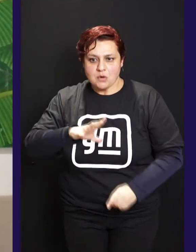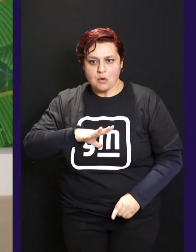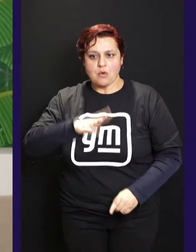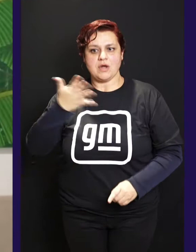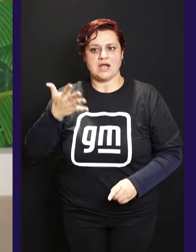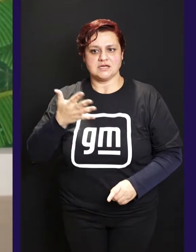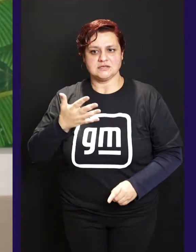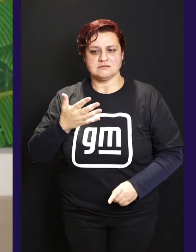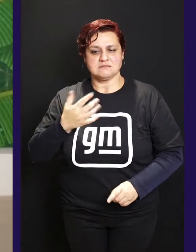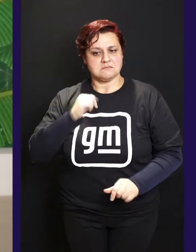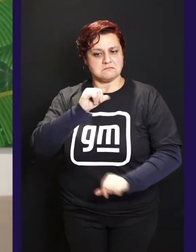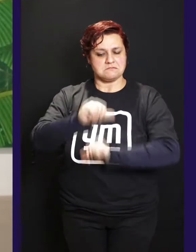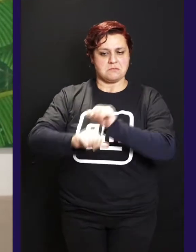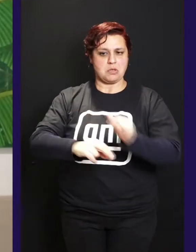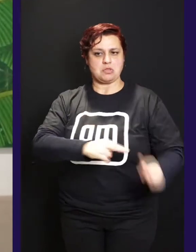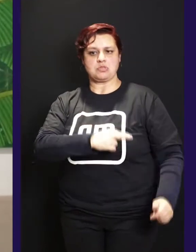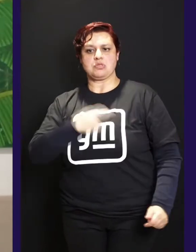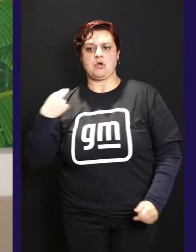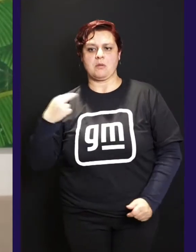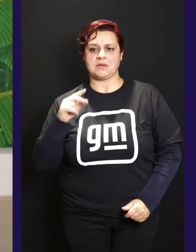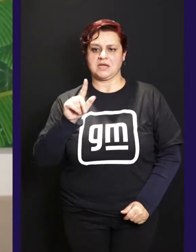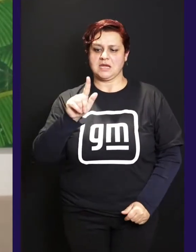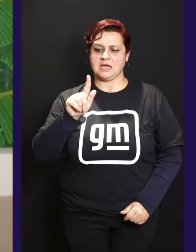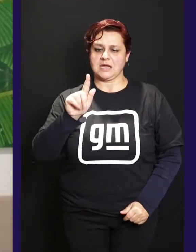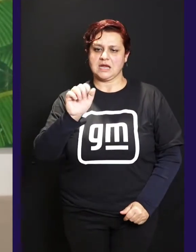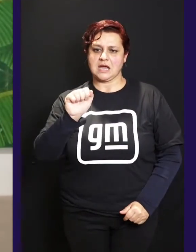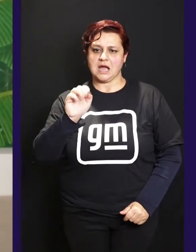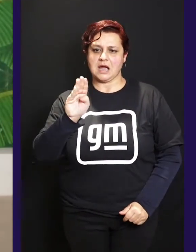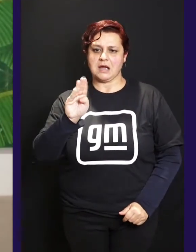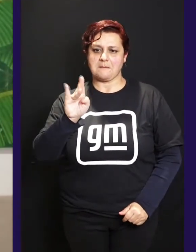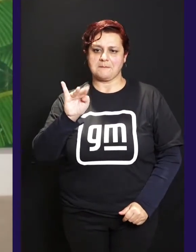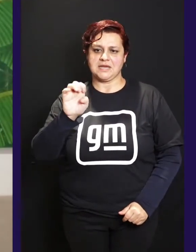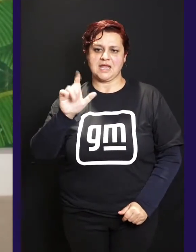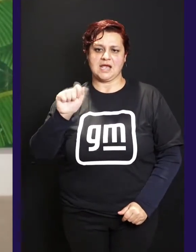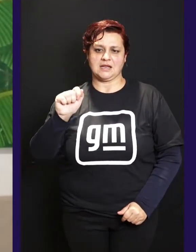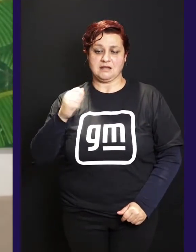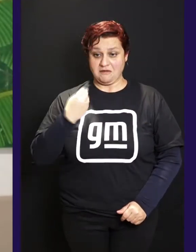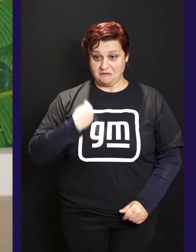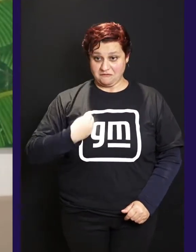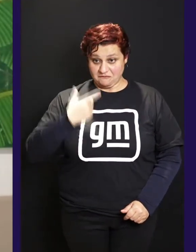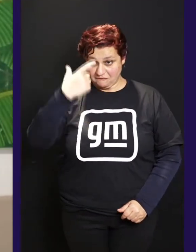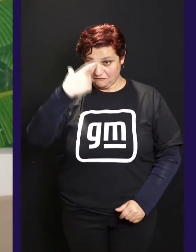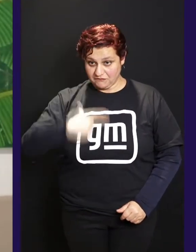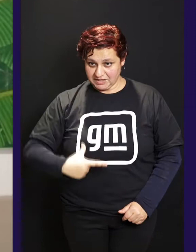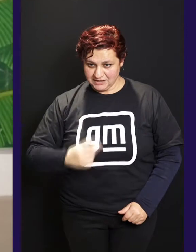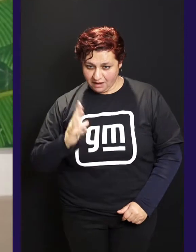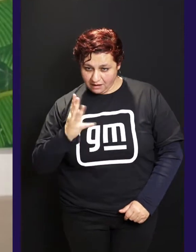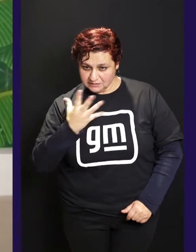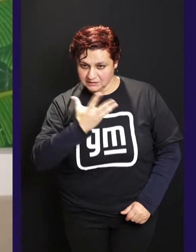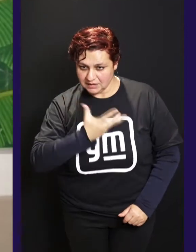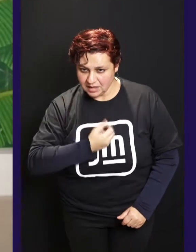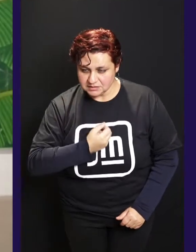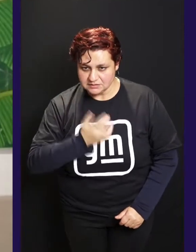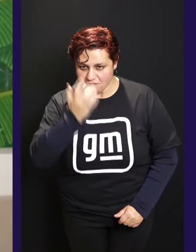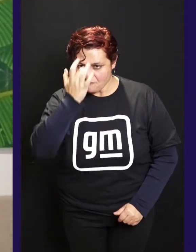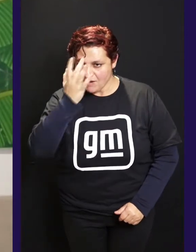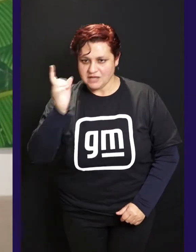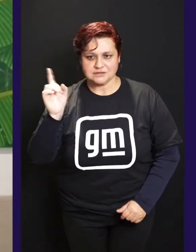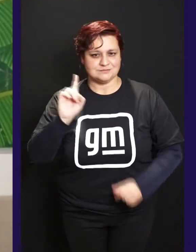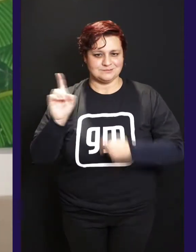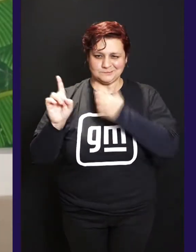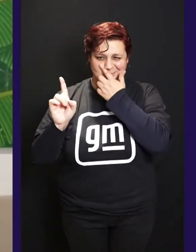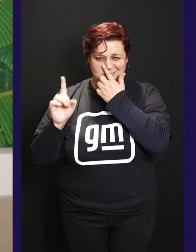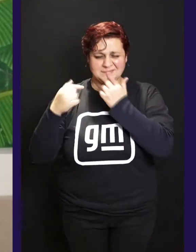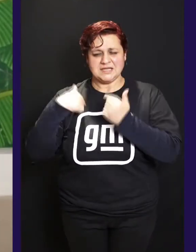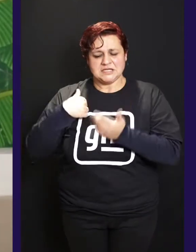disse, a vida de uma pessoa trans não é fácil. Eu sempre pensei, repensei como era essa